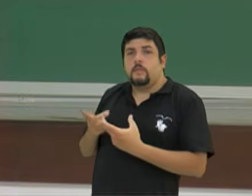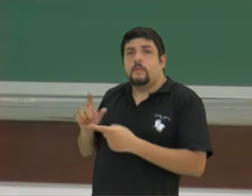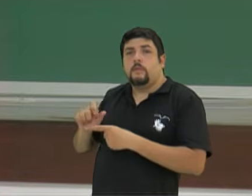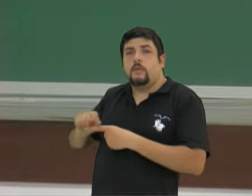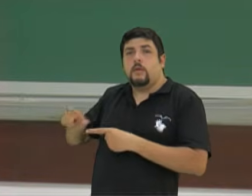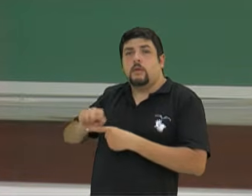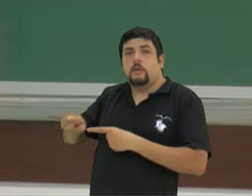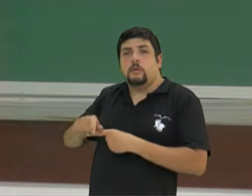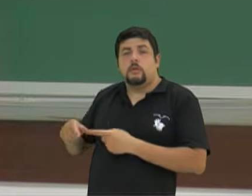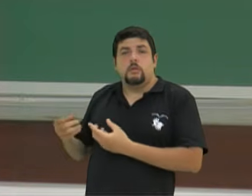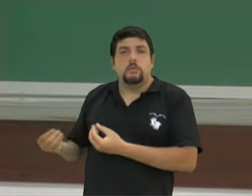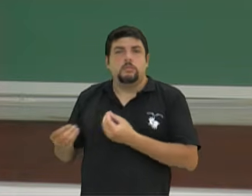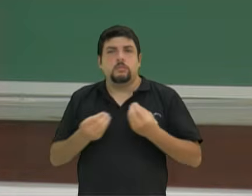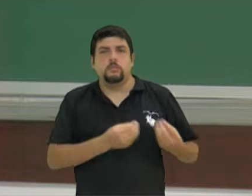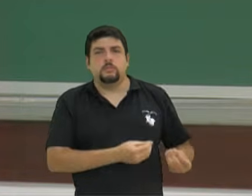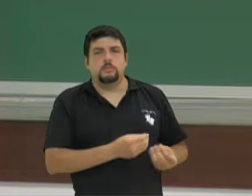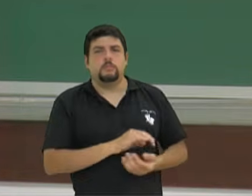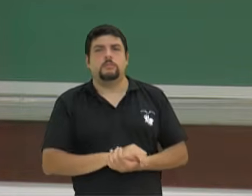pessoal?